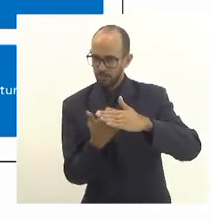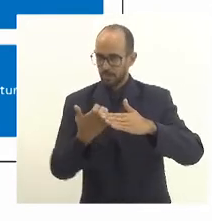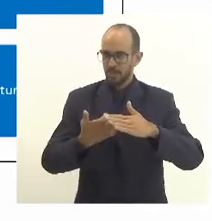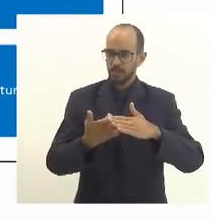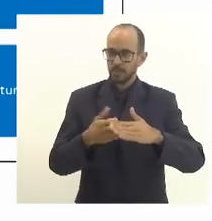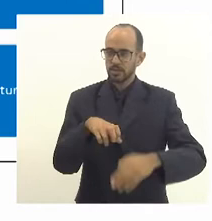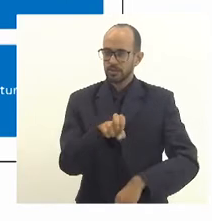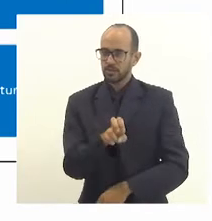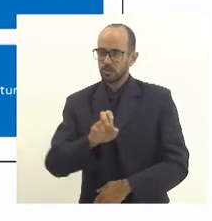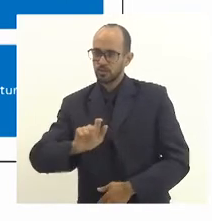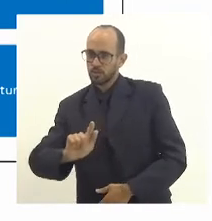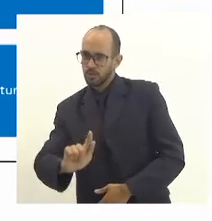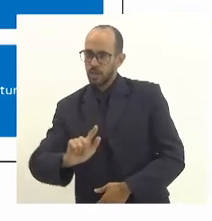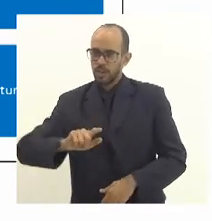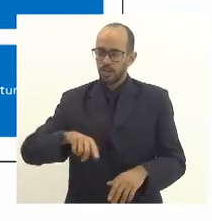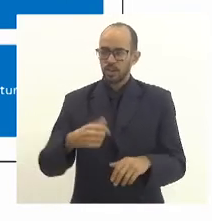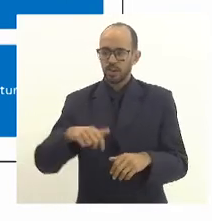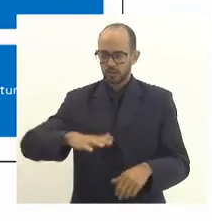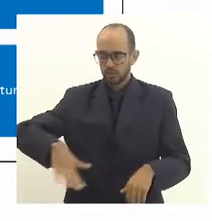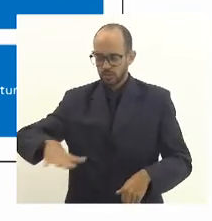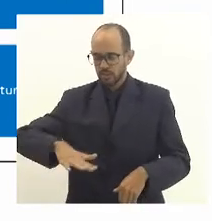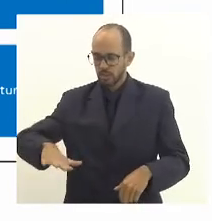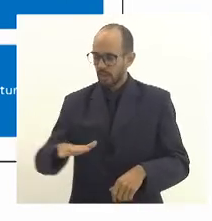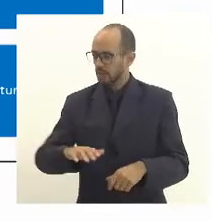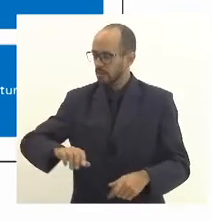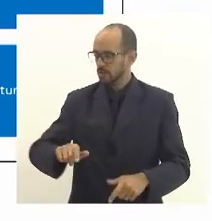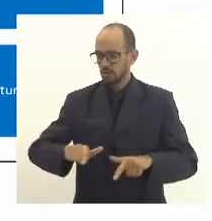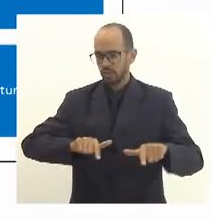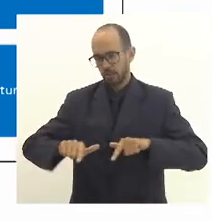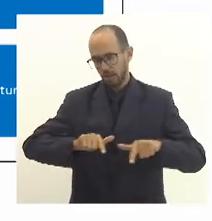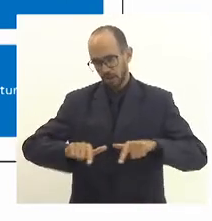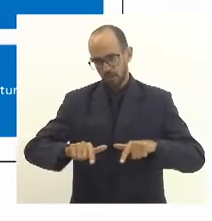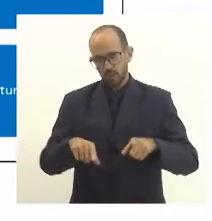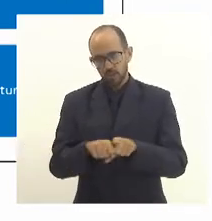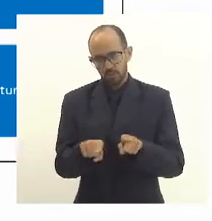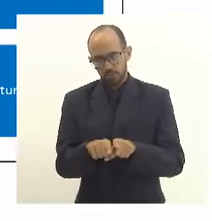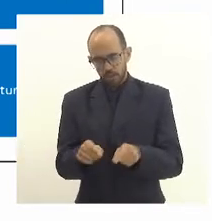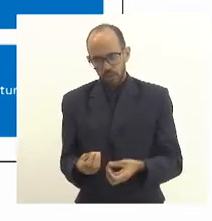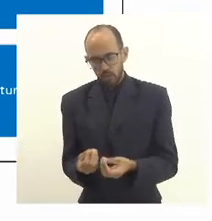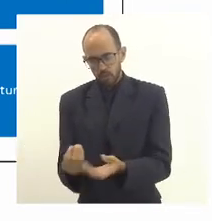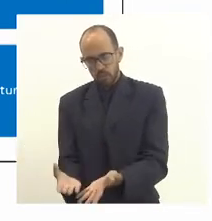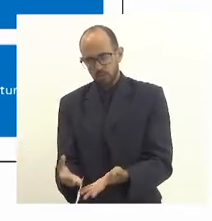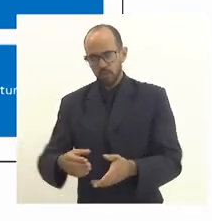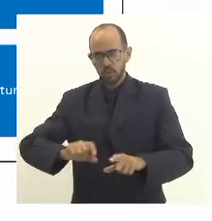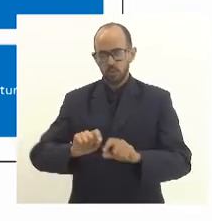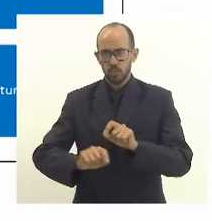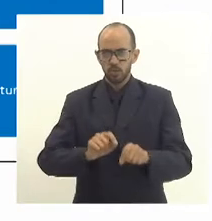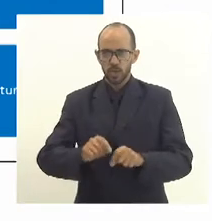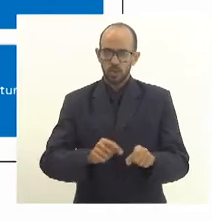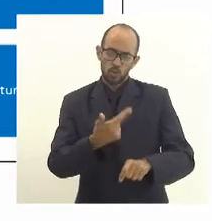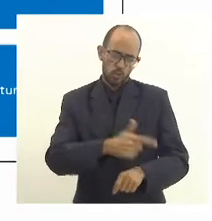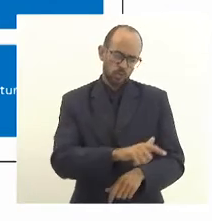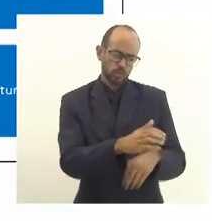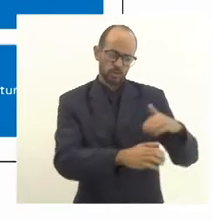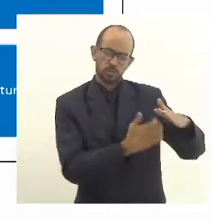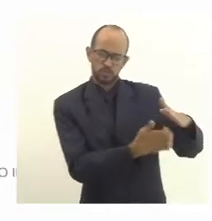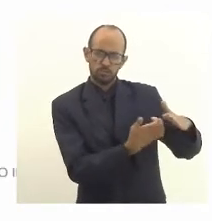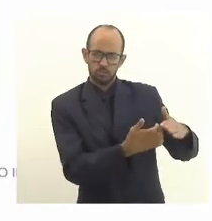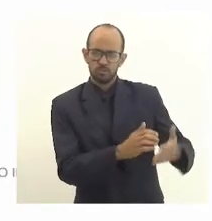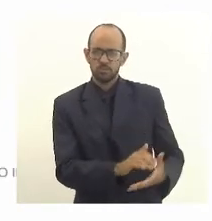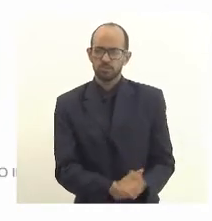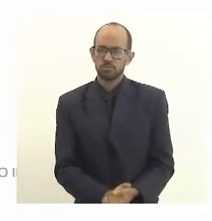5G nas nossas áreas de concessão e contribuir com soluções não convencionais, se for o caso. Podemos